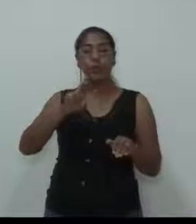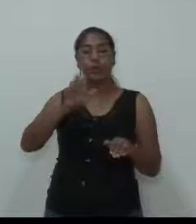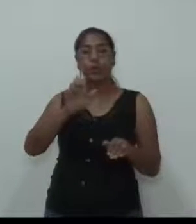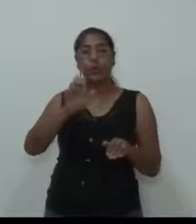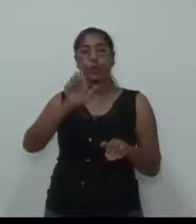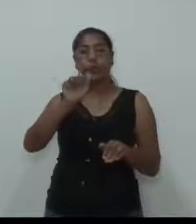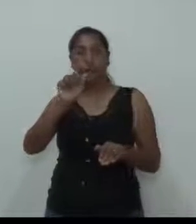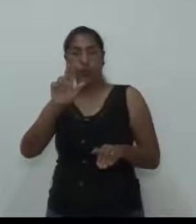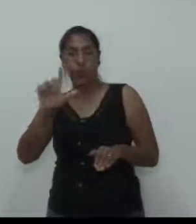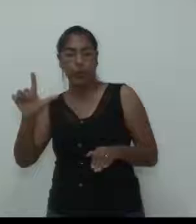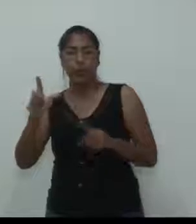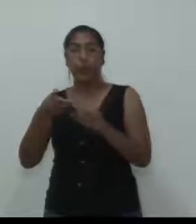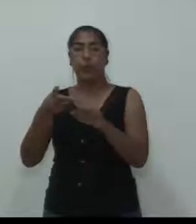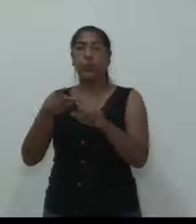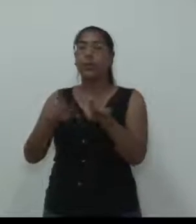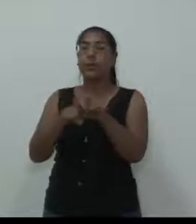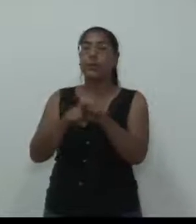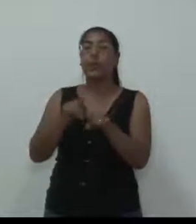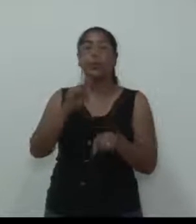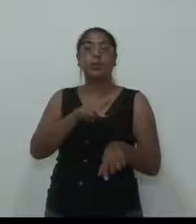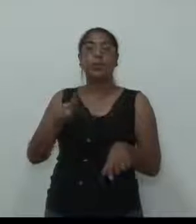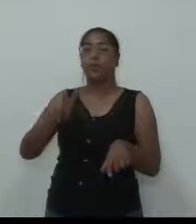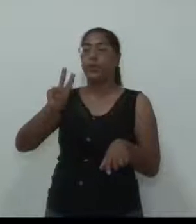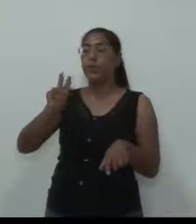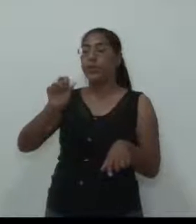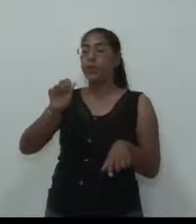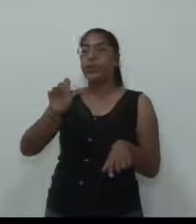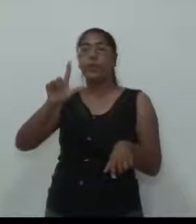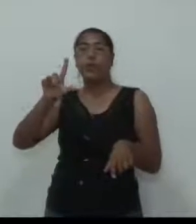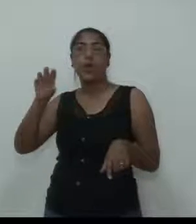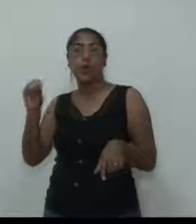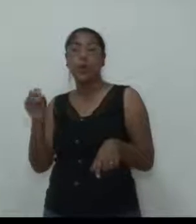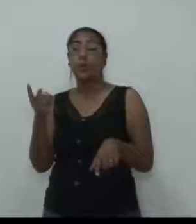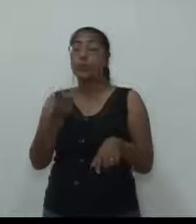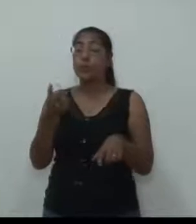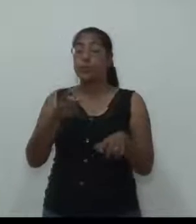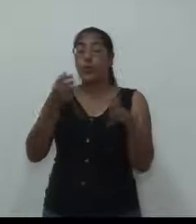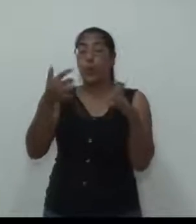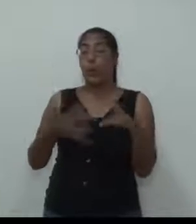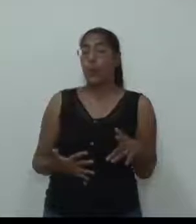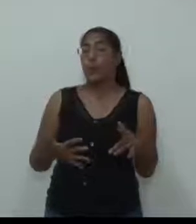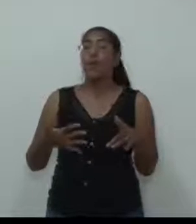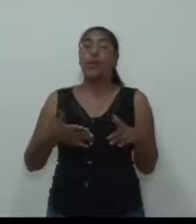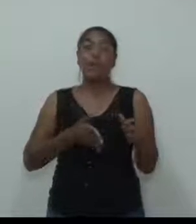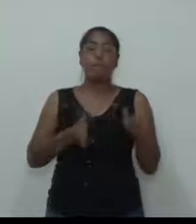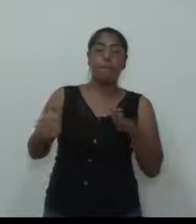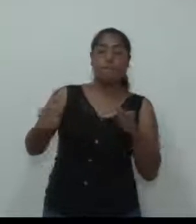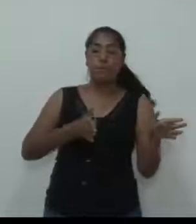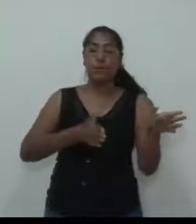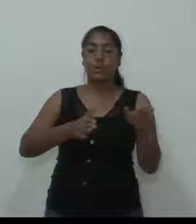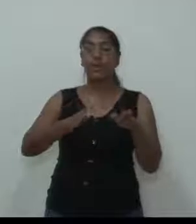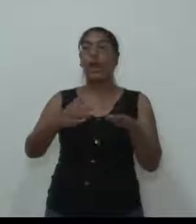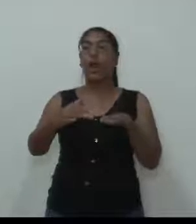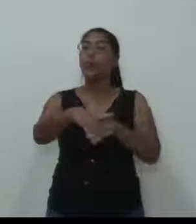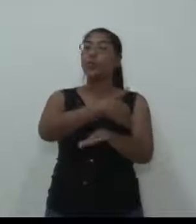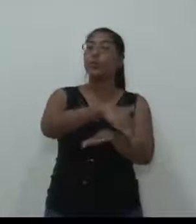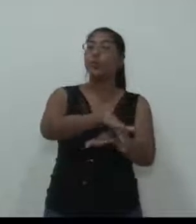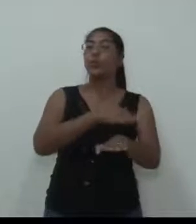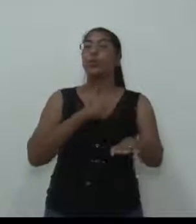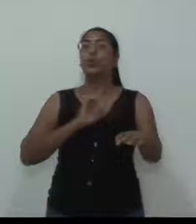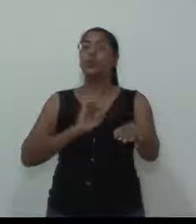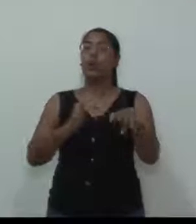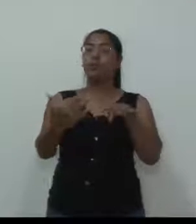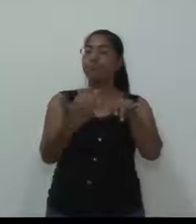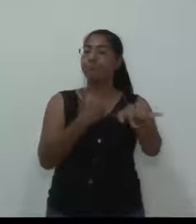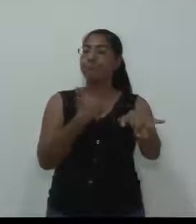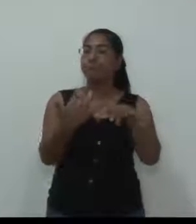Gualda, né, vieram falar da mobilidade urbana. Então, parabéns aos vereadores que estavam diretamente envolvidos, o Marcos Ferraz, o Valdir